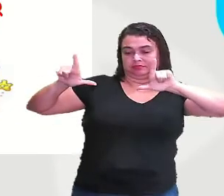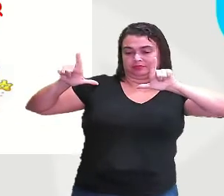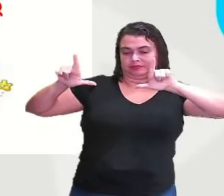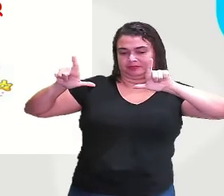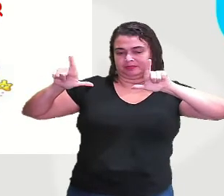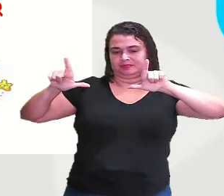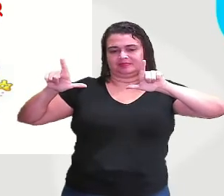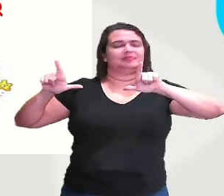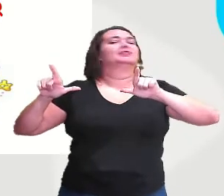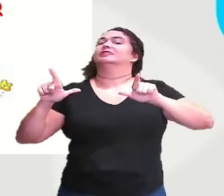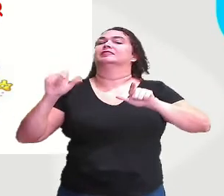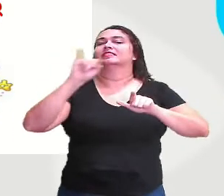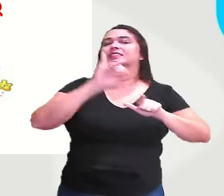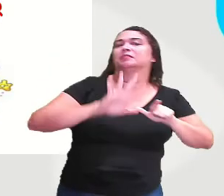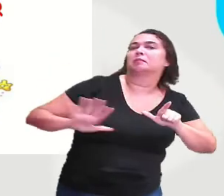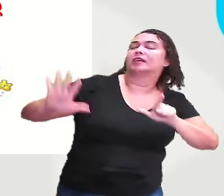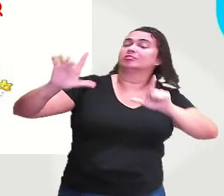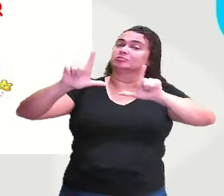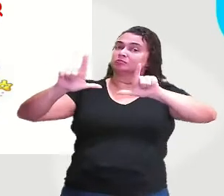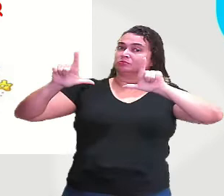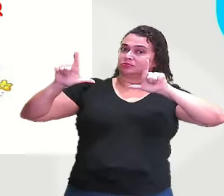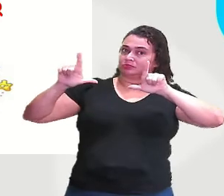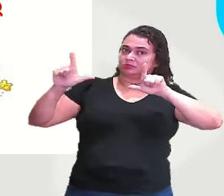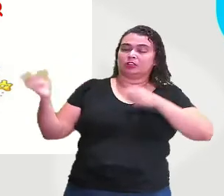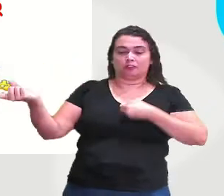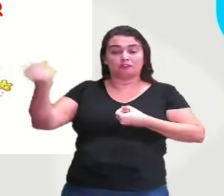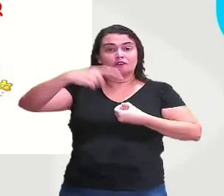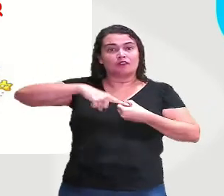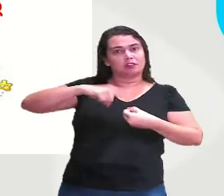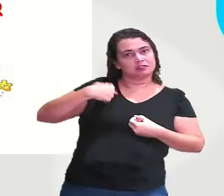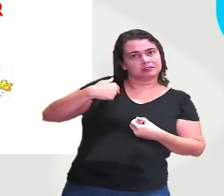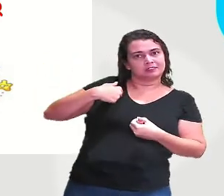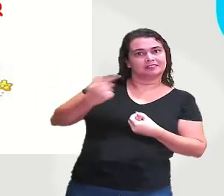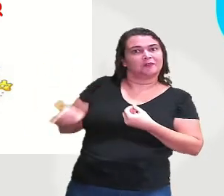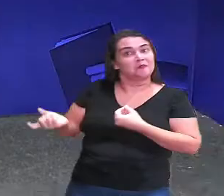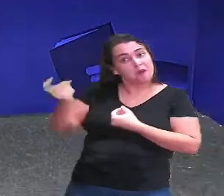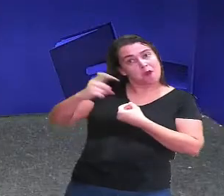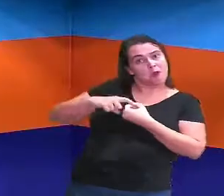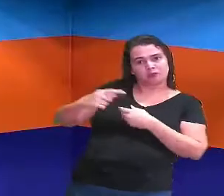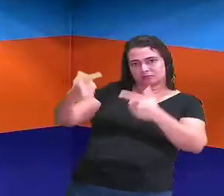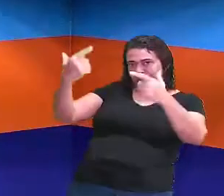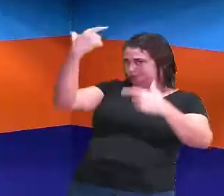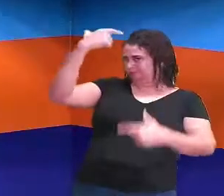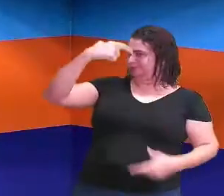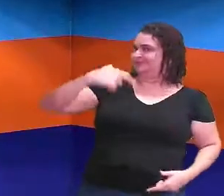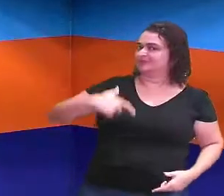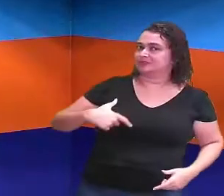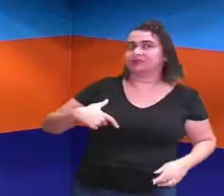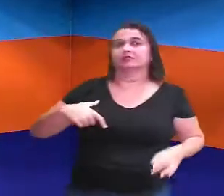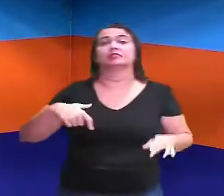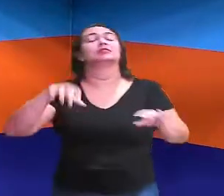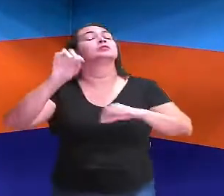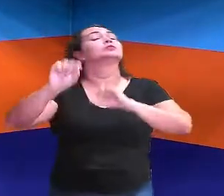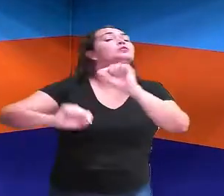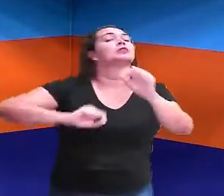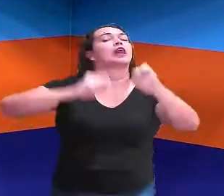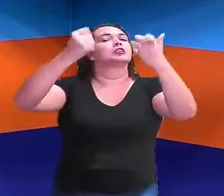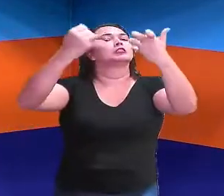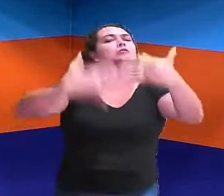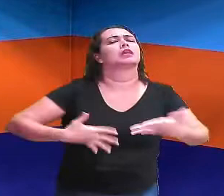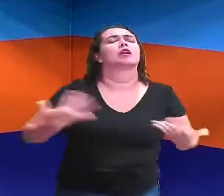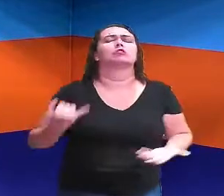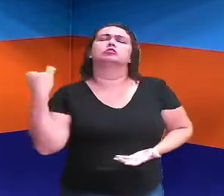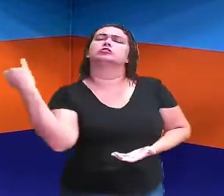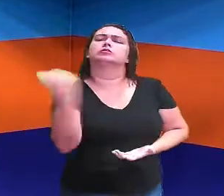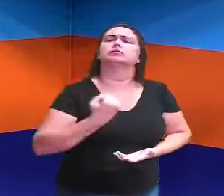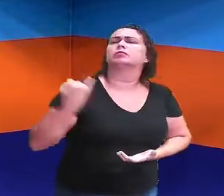com categoria. Volta mais uma vez aqui comigo e até para que eu possa chamar a atenção da importância da nossa aula de hoje. A